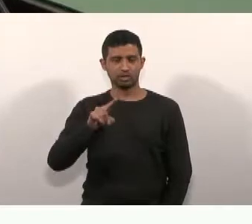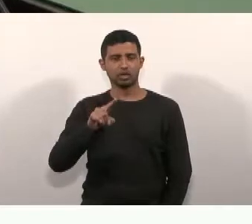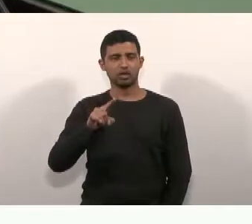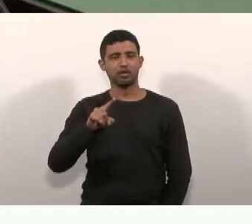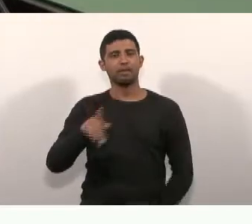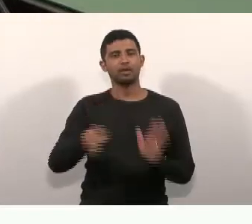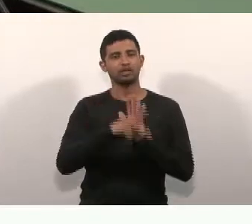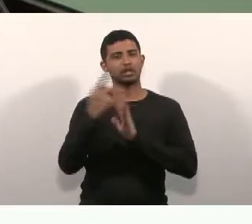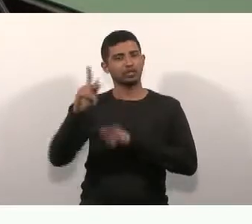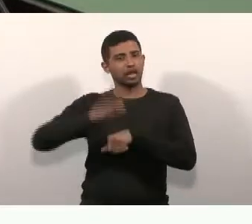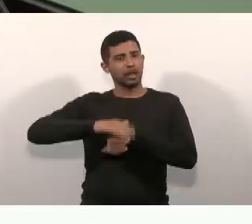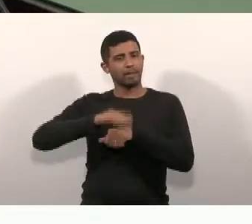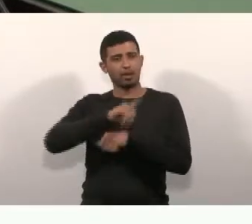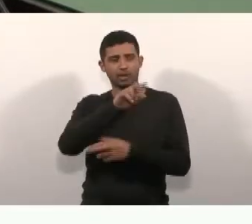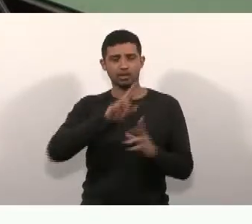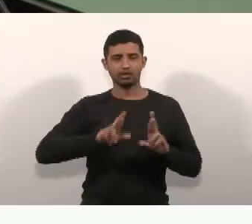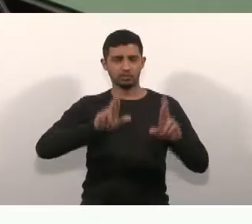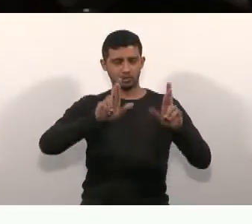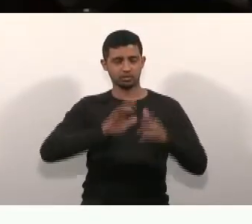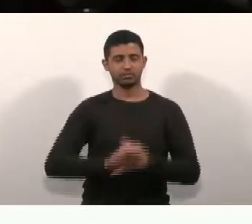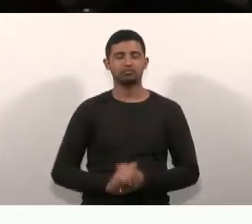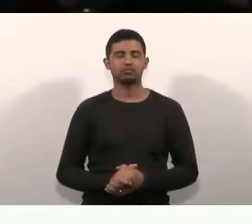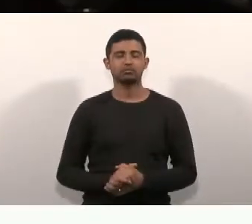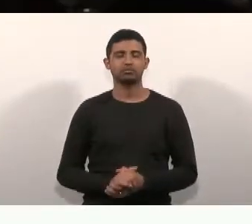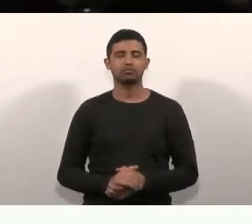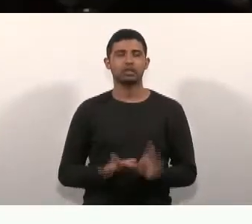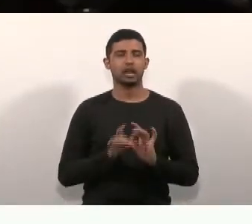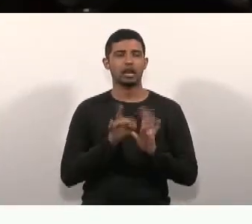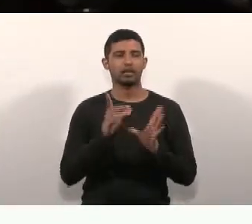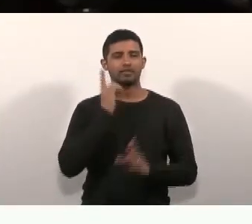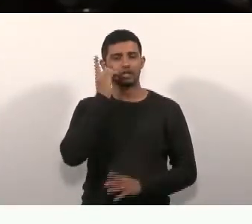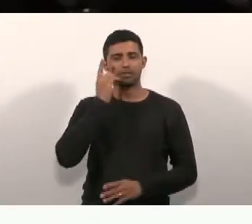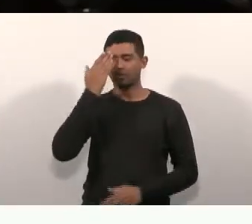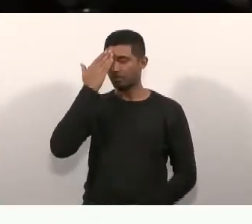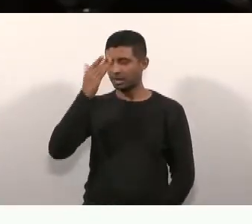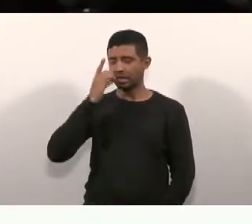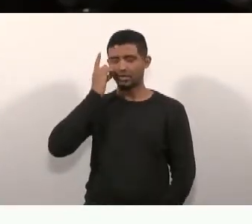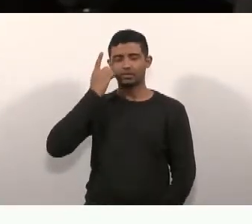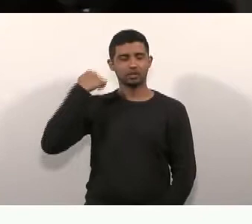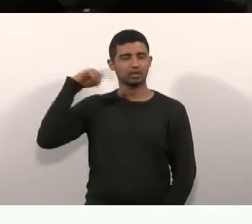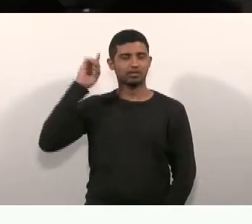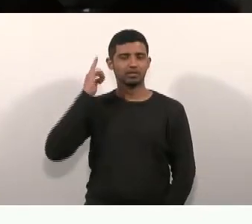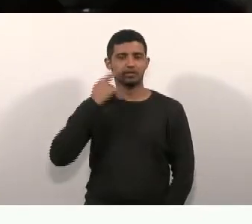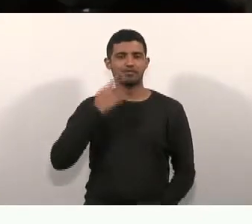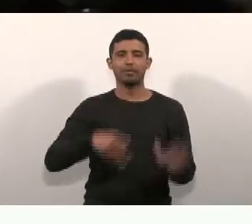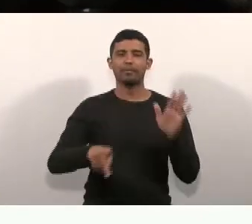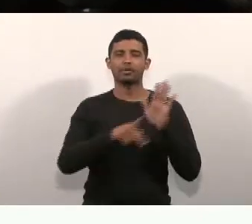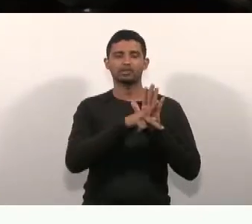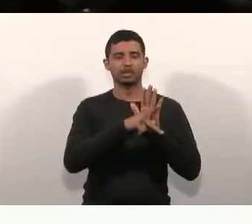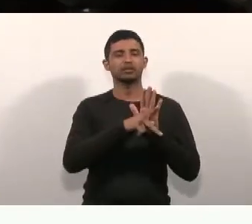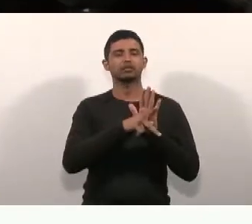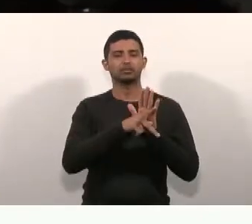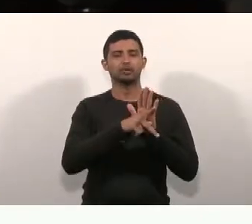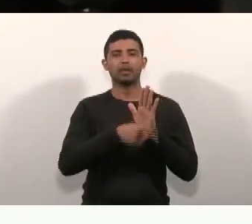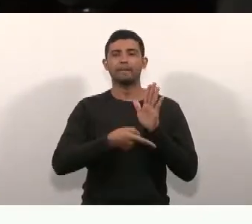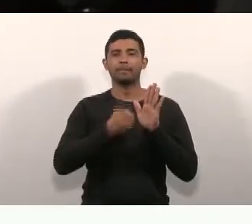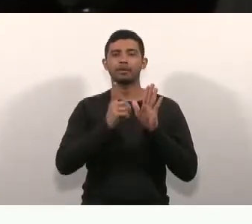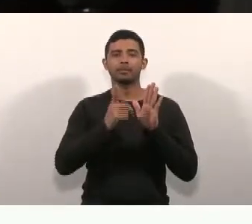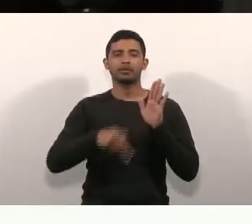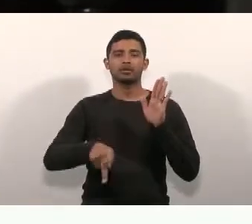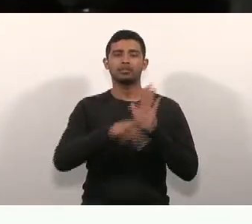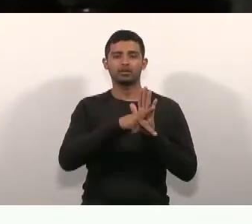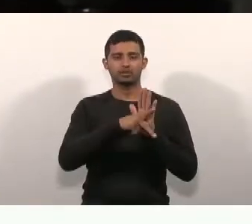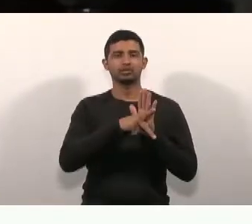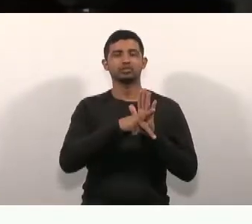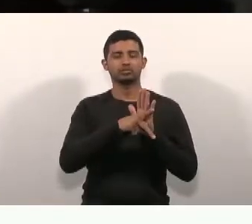sob sua responsabilidade. Tem a palavra, deputado. Obrigado, deputado Waldeck. O primeiro projeto